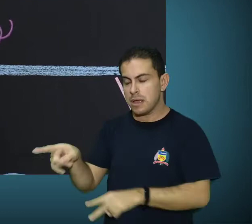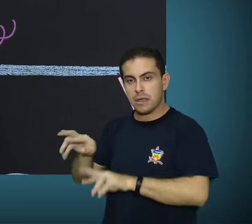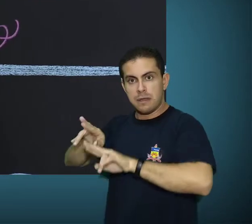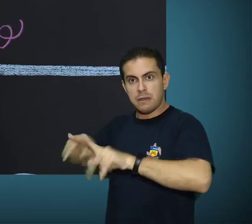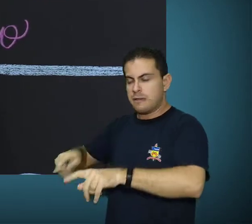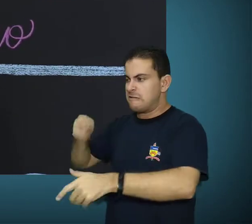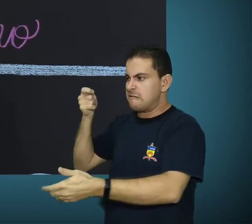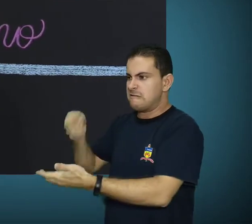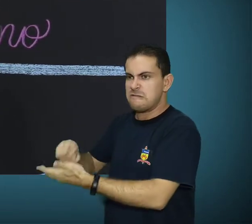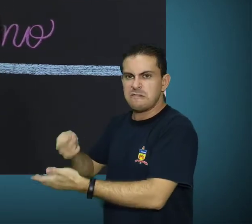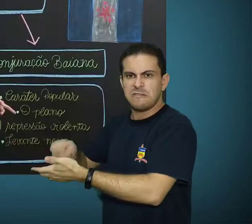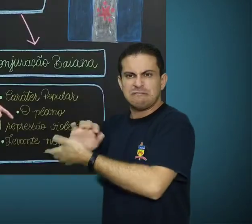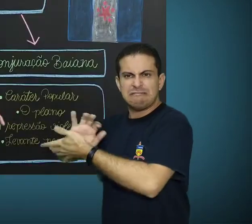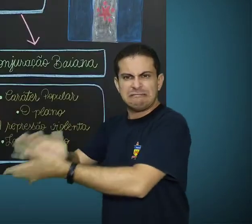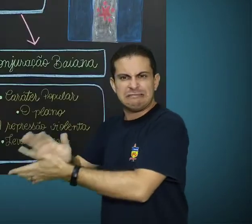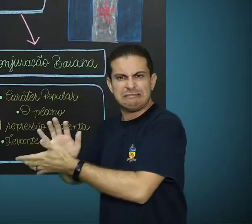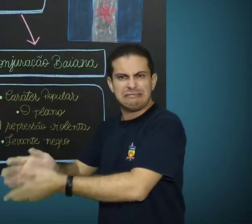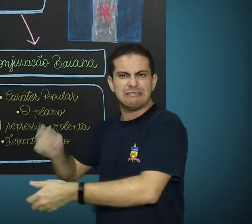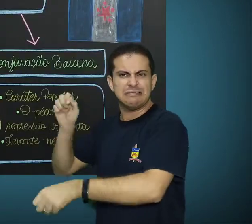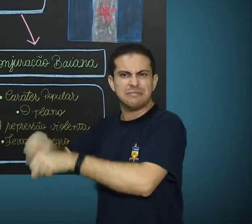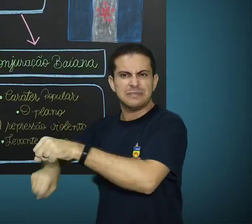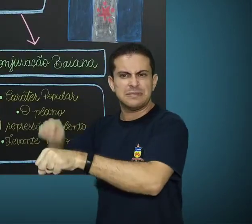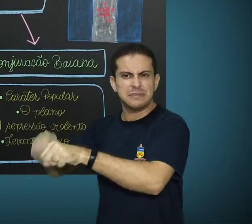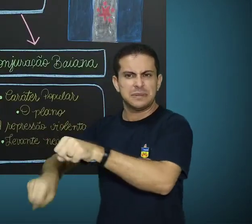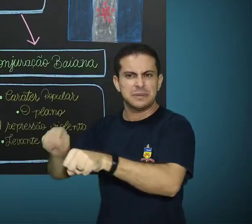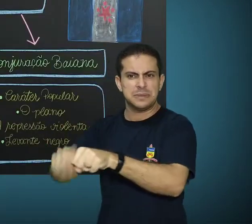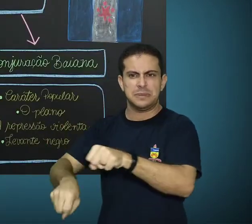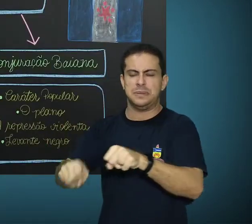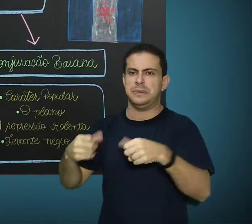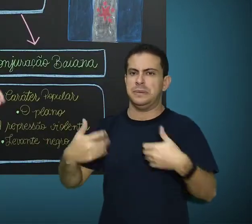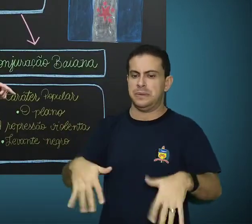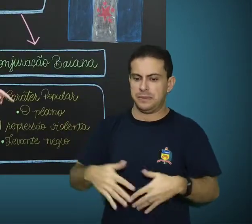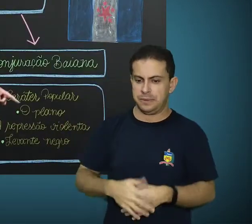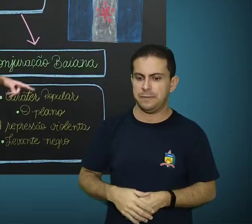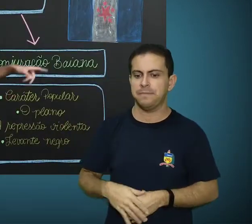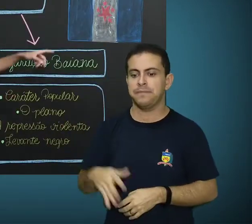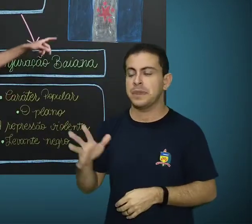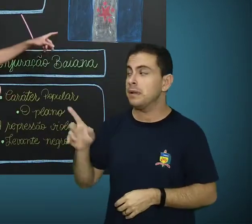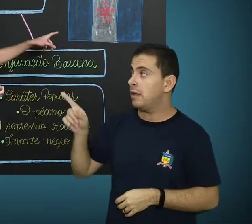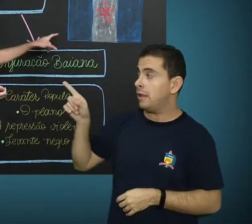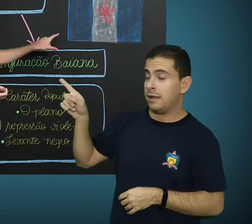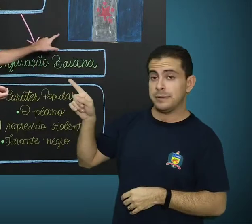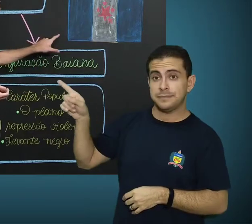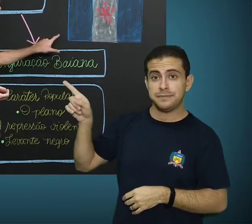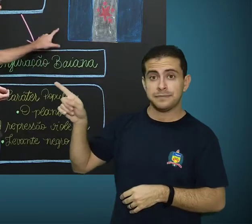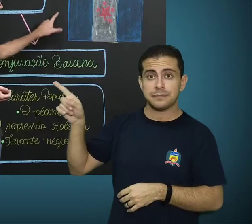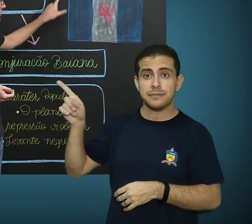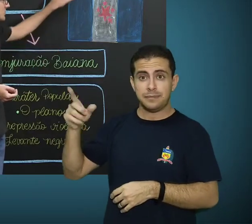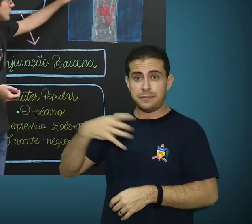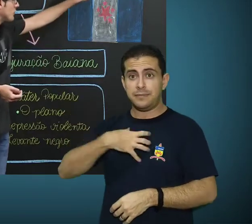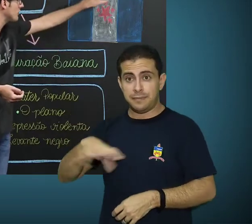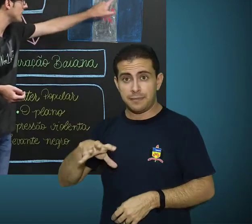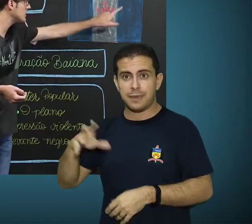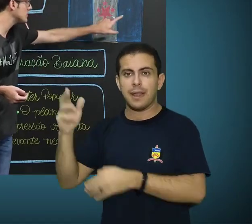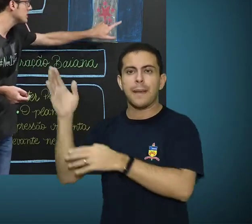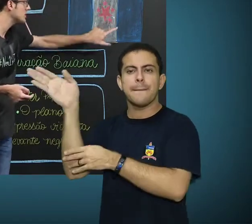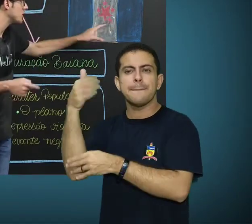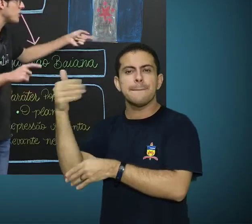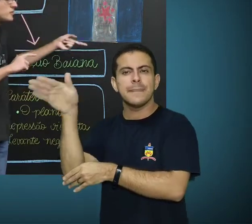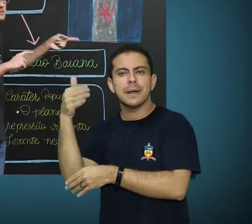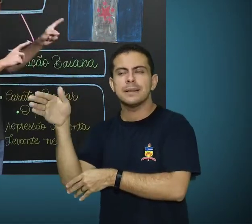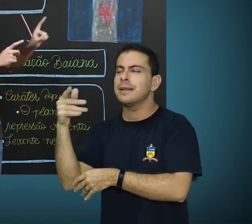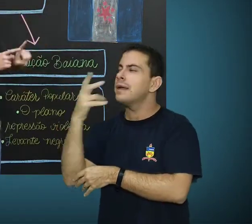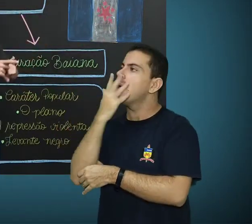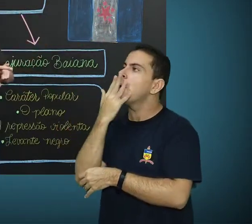gente falou sobre a Conjuração Baiana, que também foi inspirada no iluminismo, tanto que olha aqui rapidinho, a bandeira do movimento